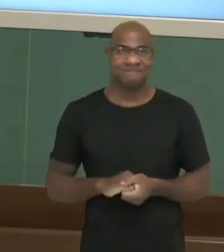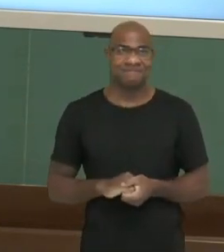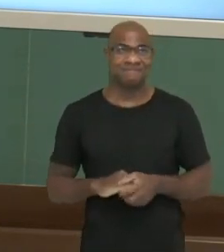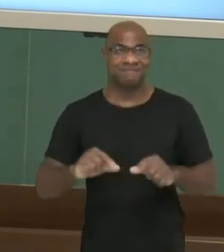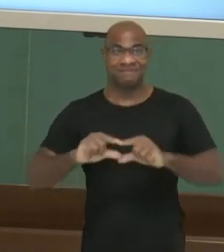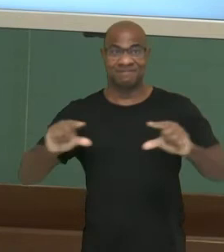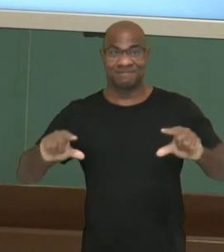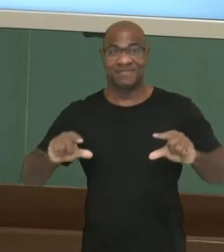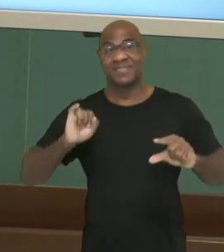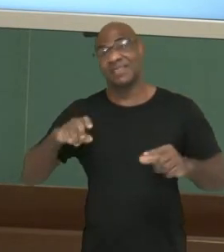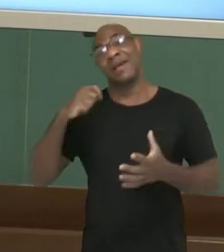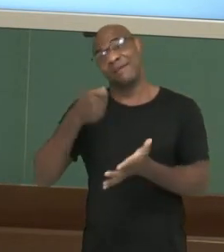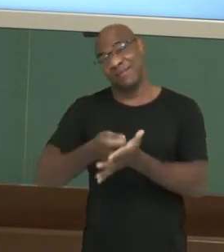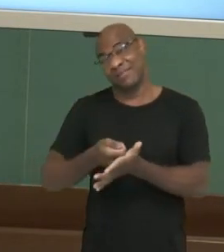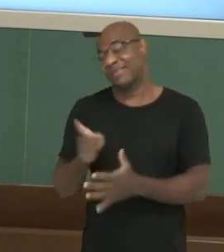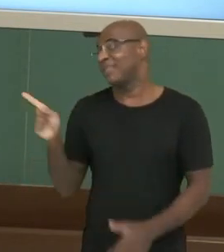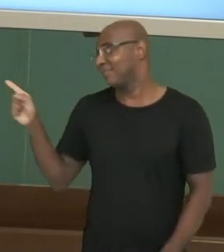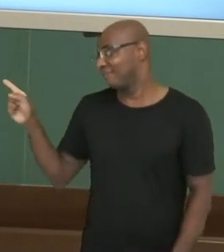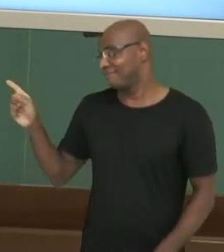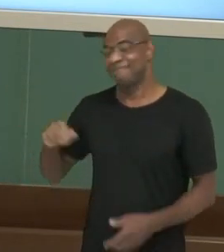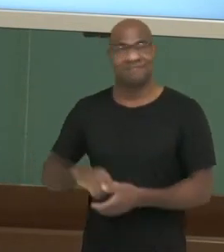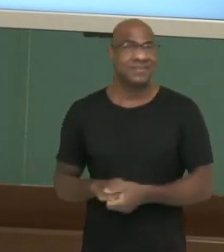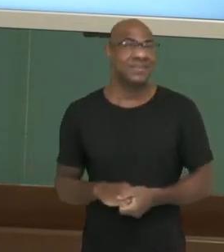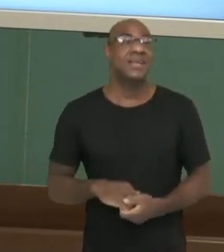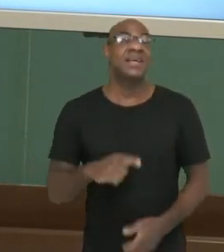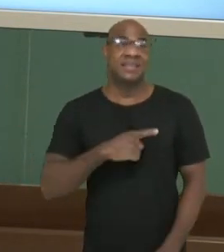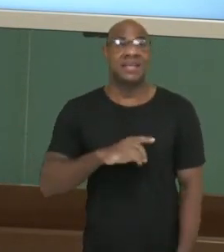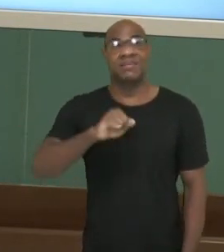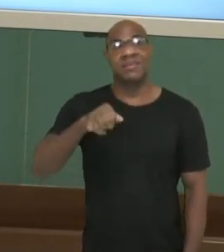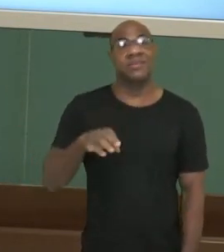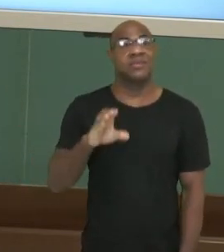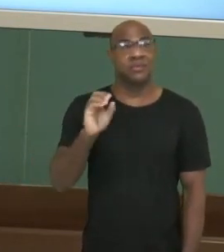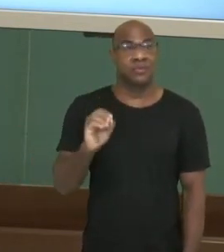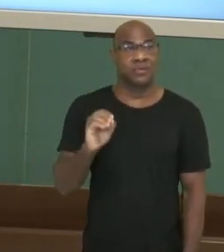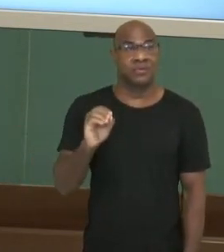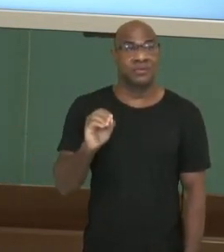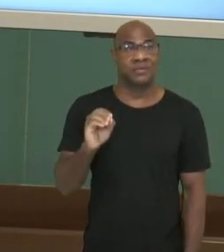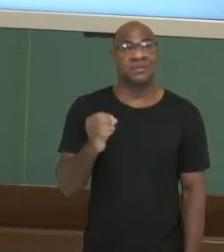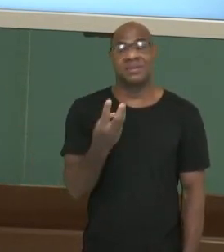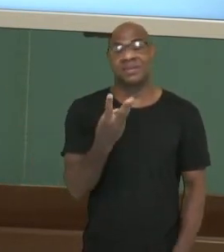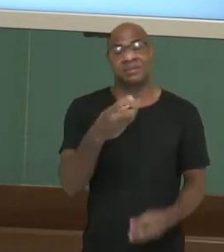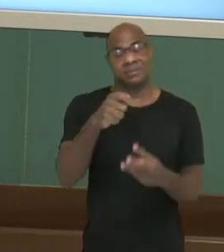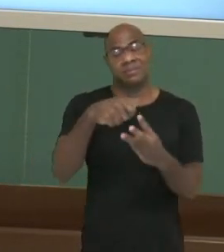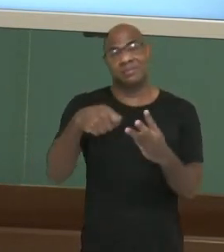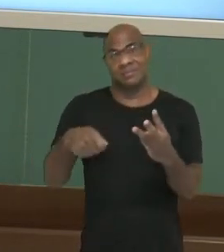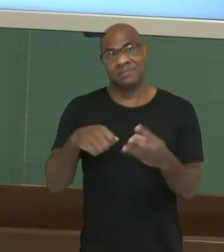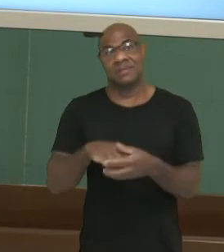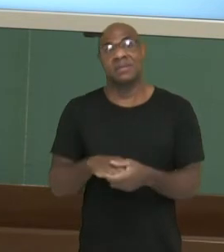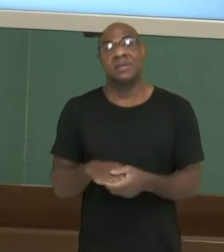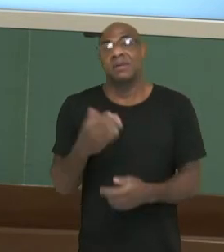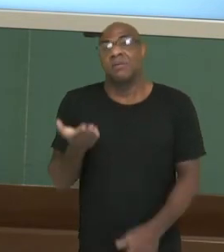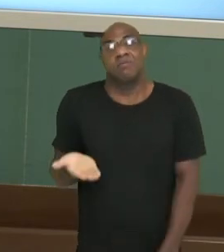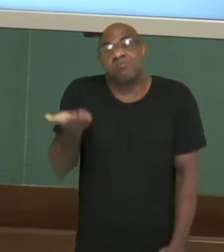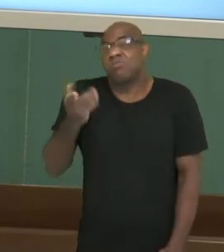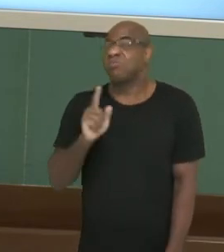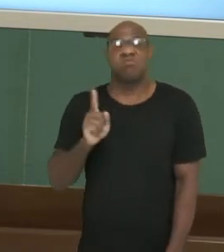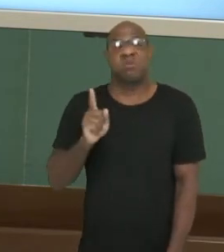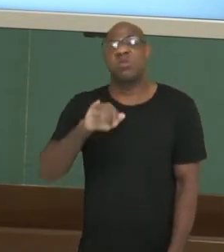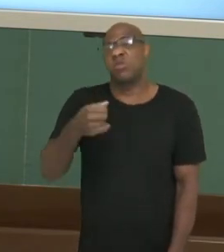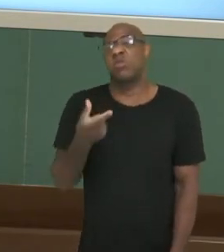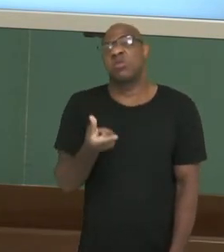R$ 2.545,76. Ok? Então, ali teve um juro. Por ser só 3 meses, o juro não foi tanto assim. Ok?